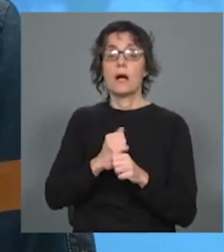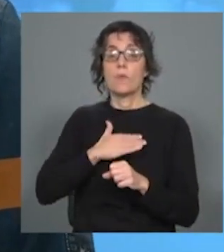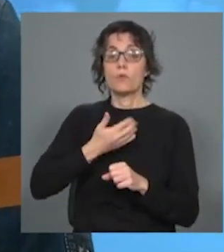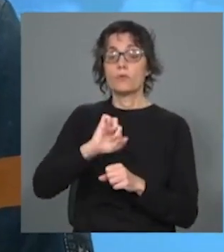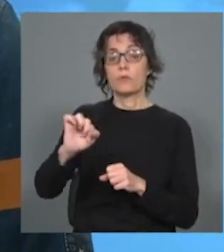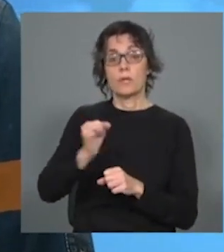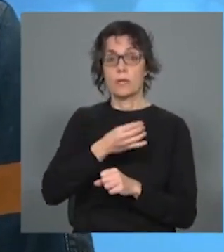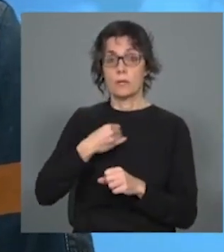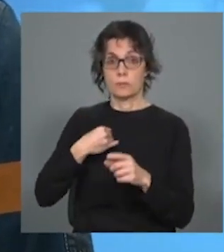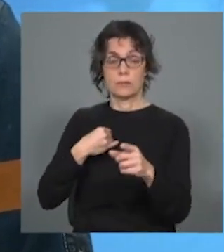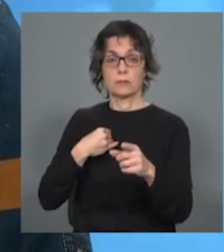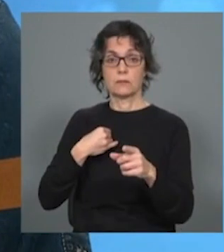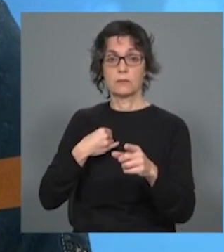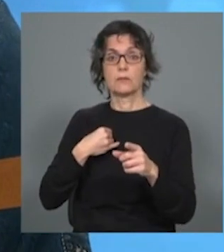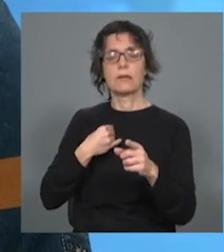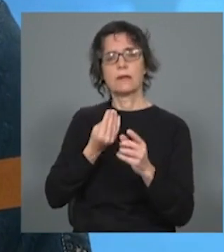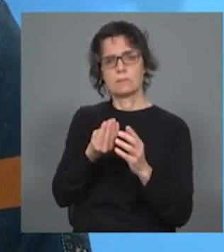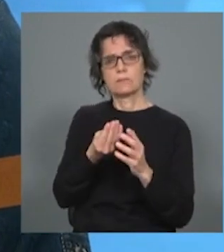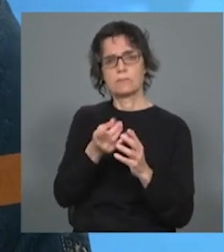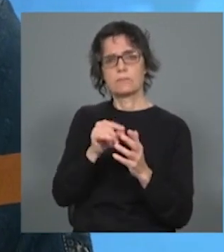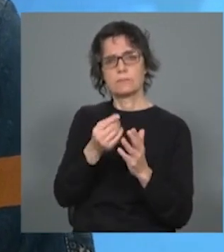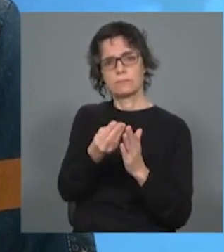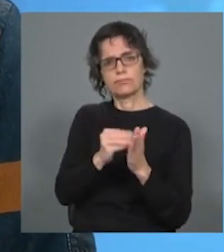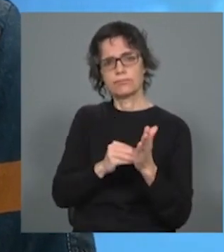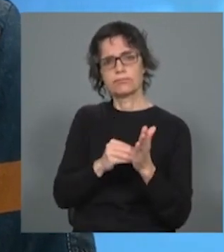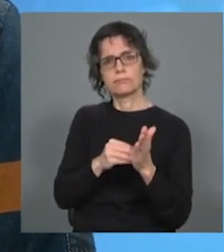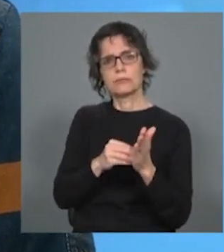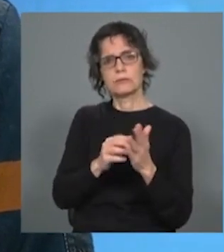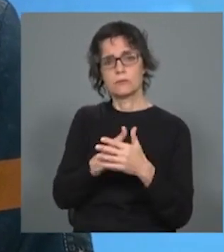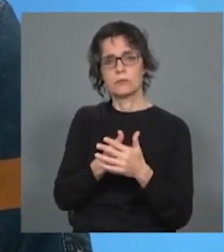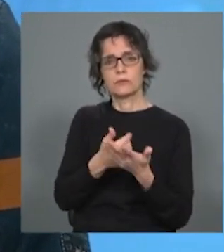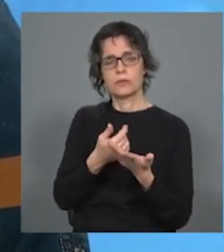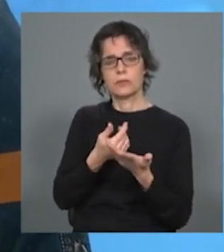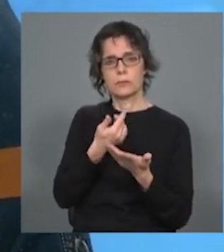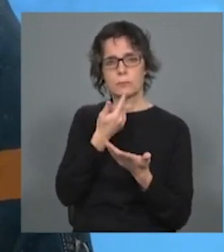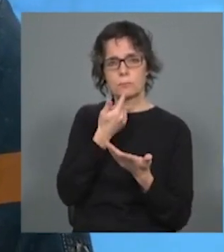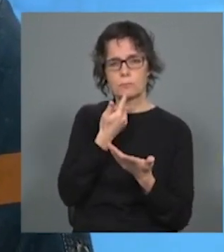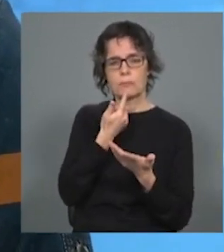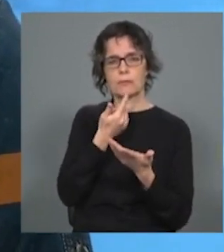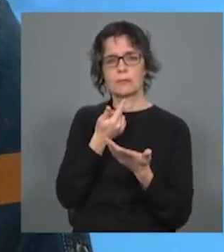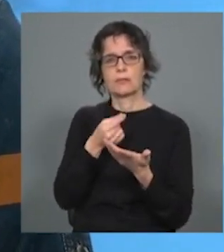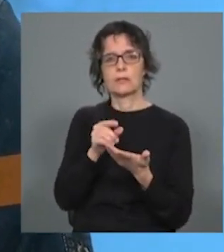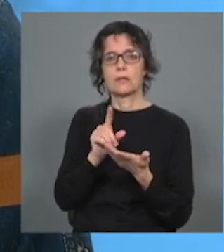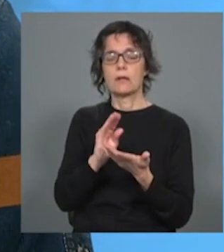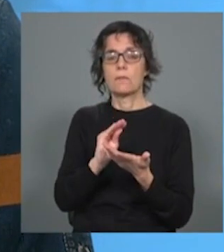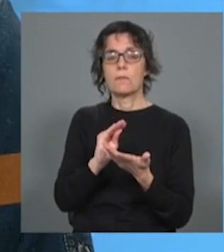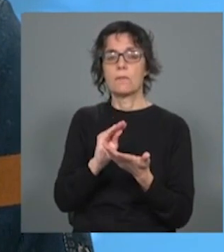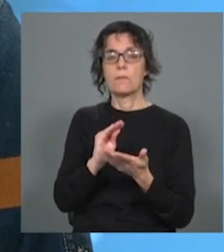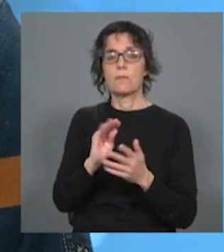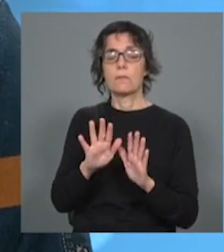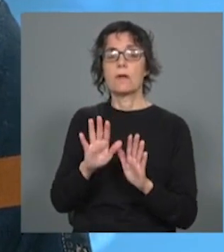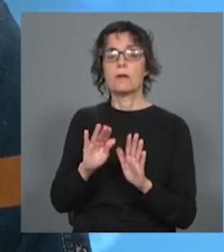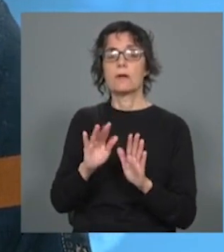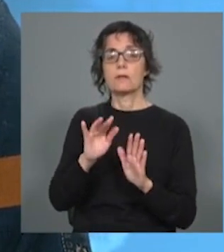é respirada no próprio texto evangélico segundo São Lucas, mas aquilo que